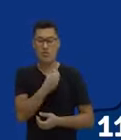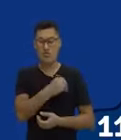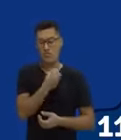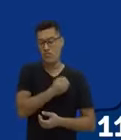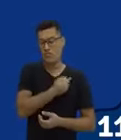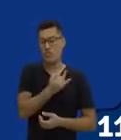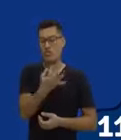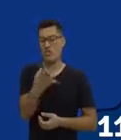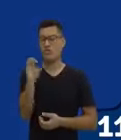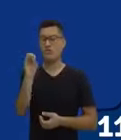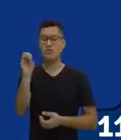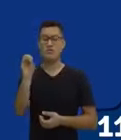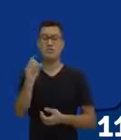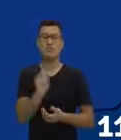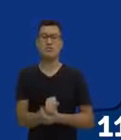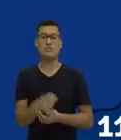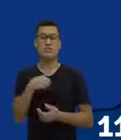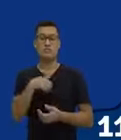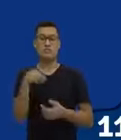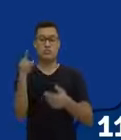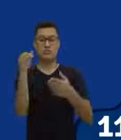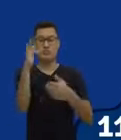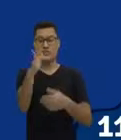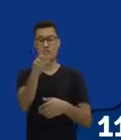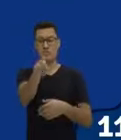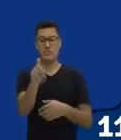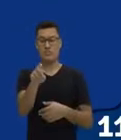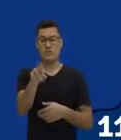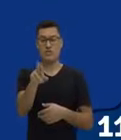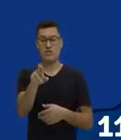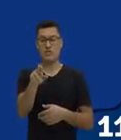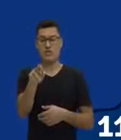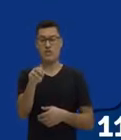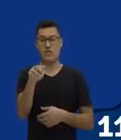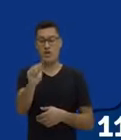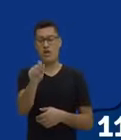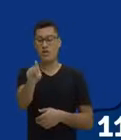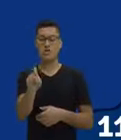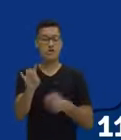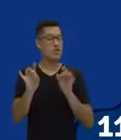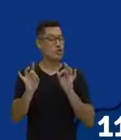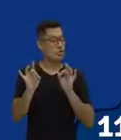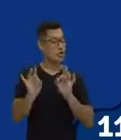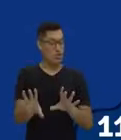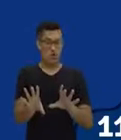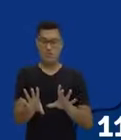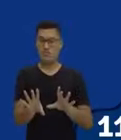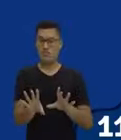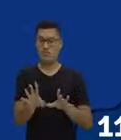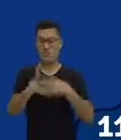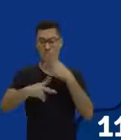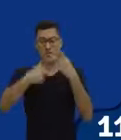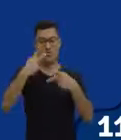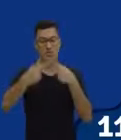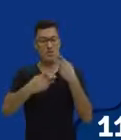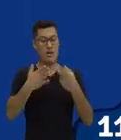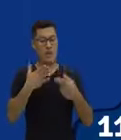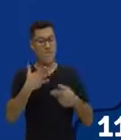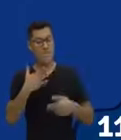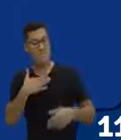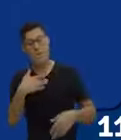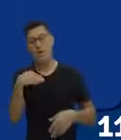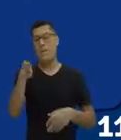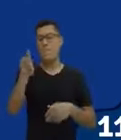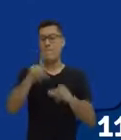este formato aqui apenas, ó, f de x igual a x. Falando novamente, o meu b, a minha